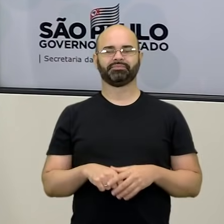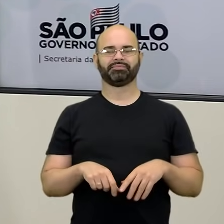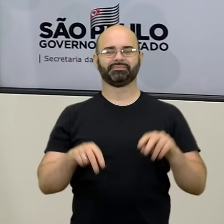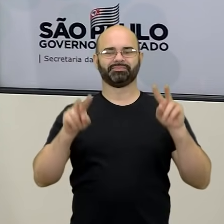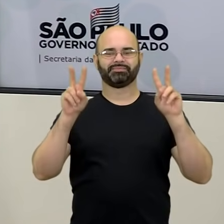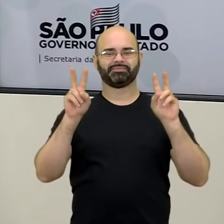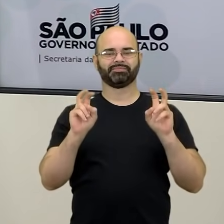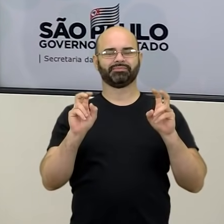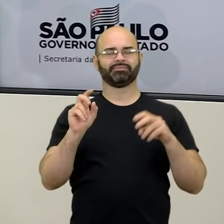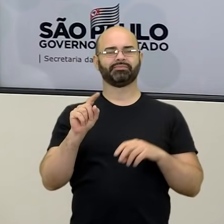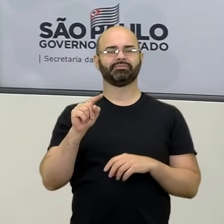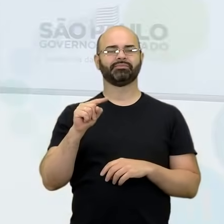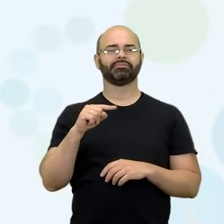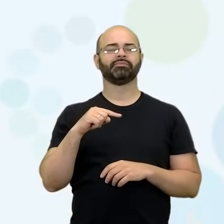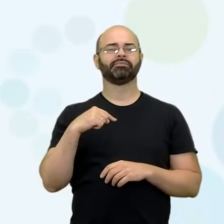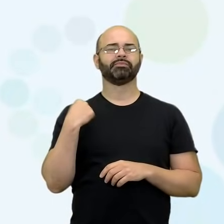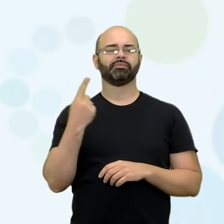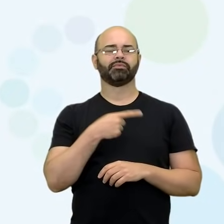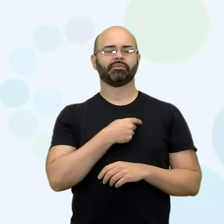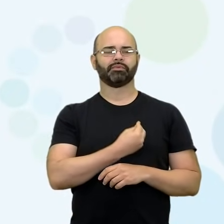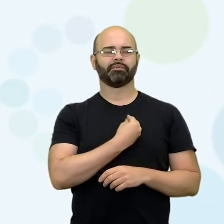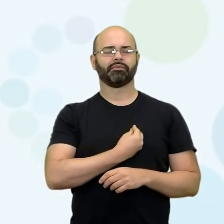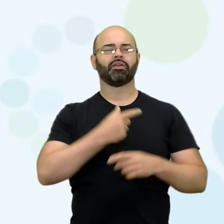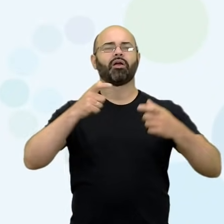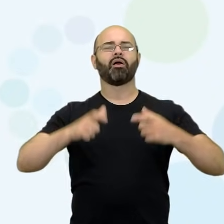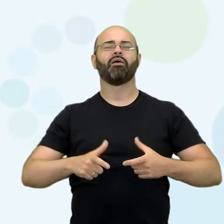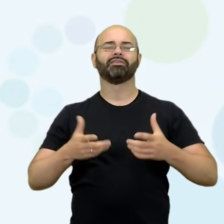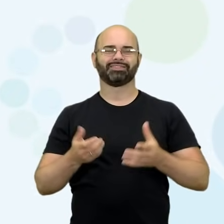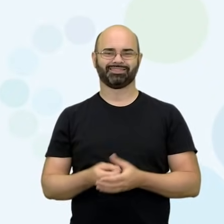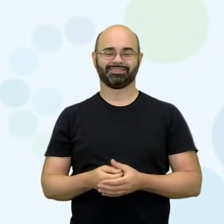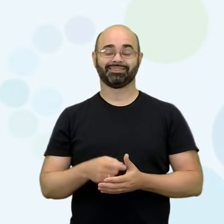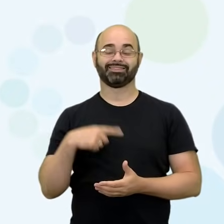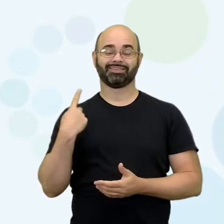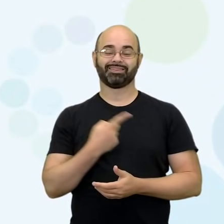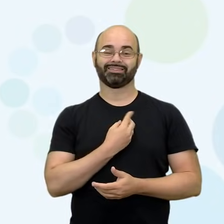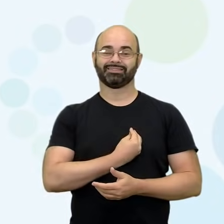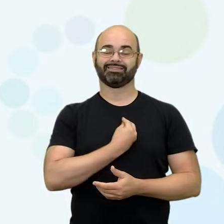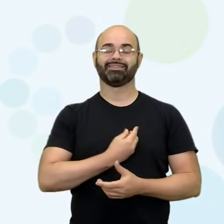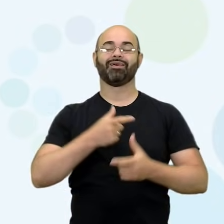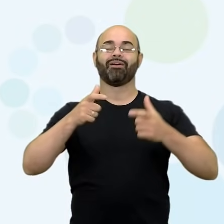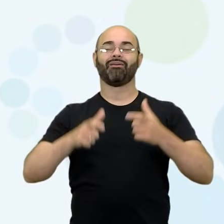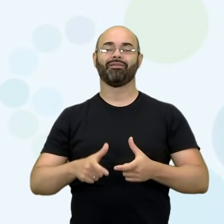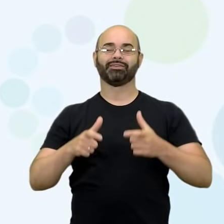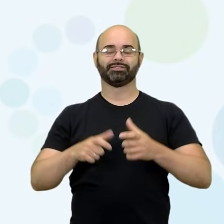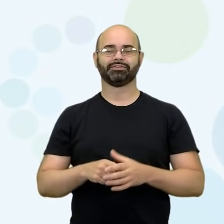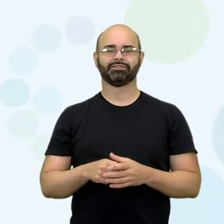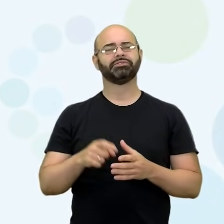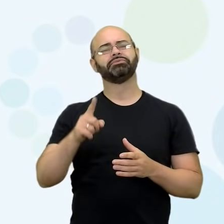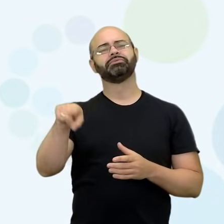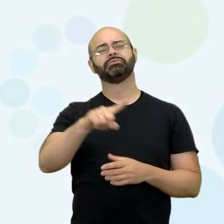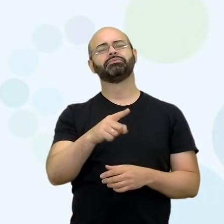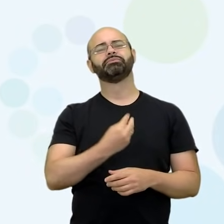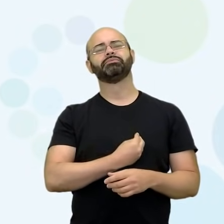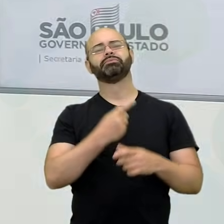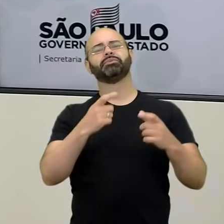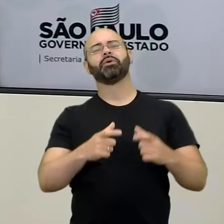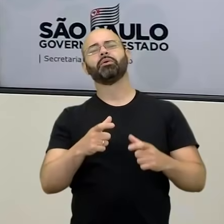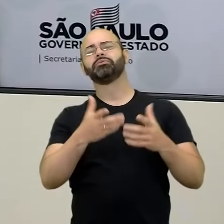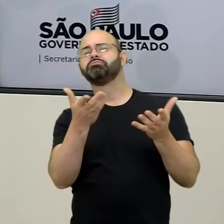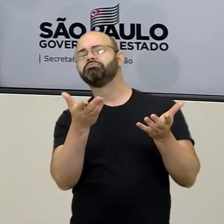alta e onde viemos a casa onde vivemos que De onde viemos onde vivemos tão onde será que nós vivemos né